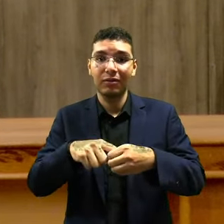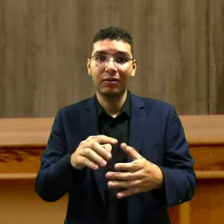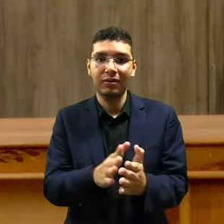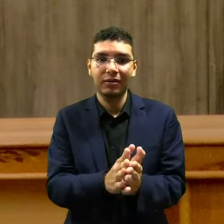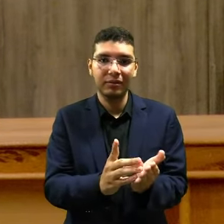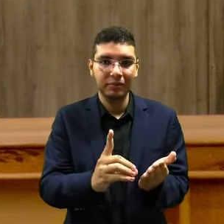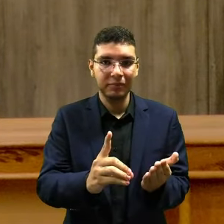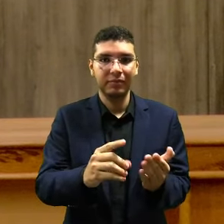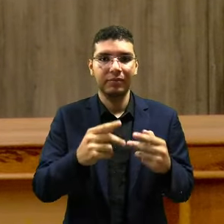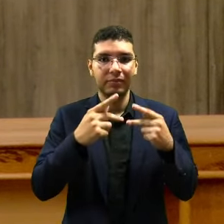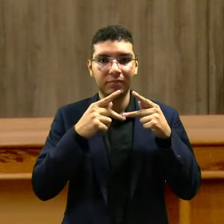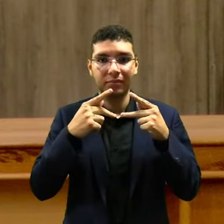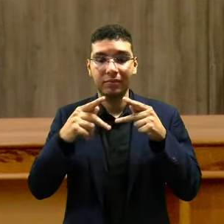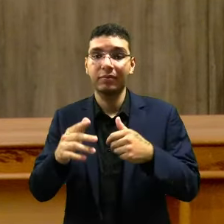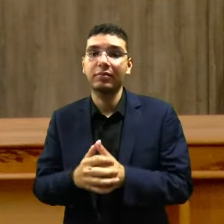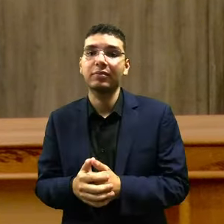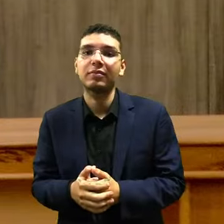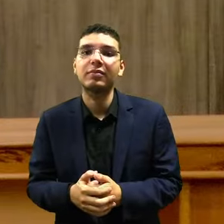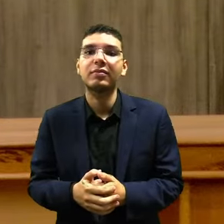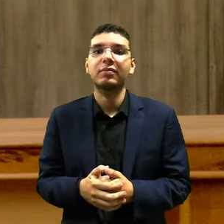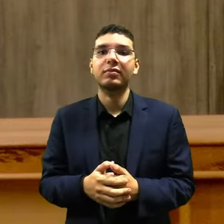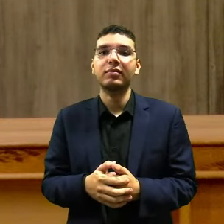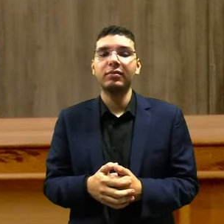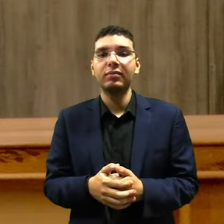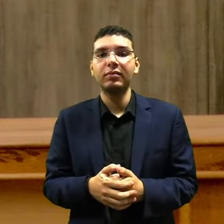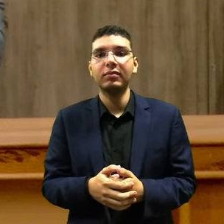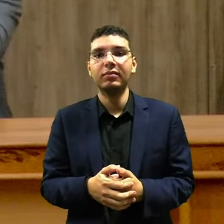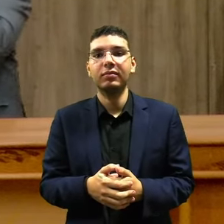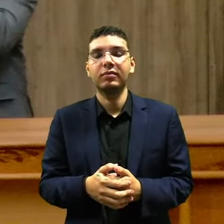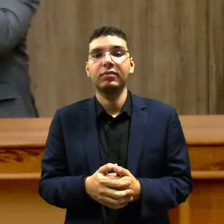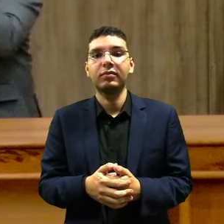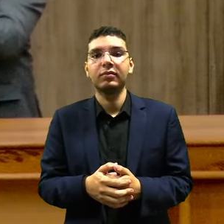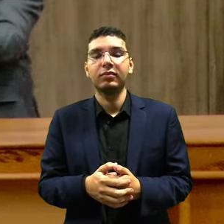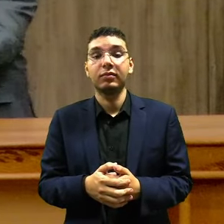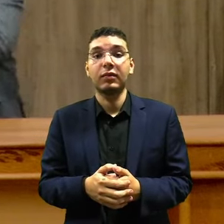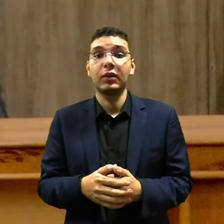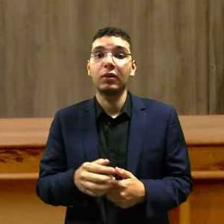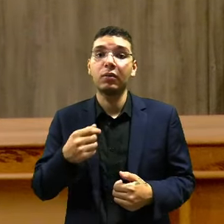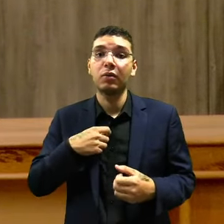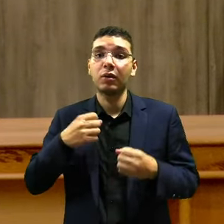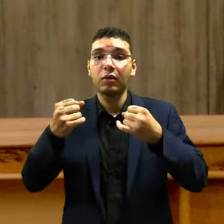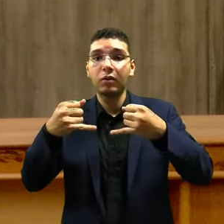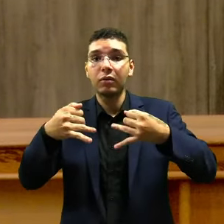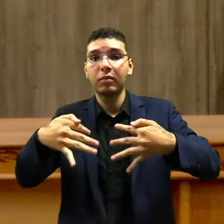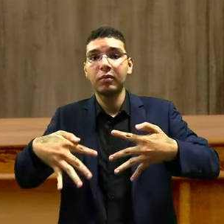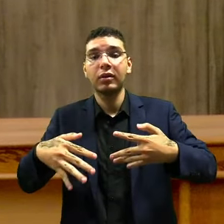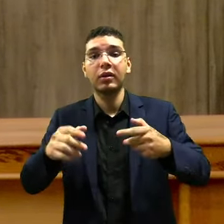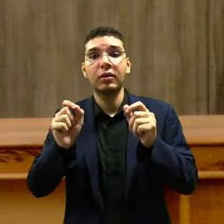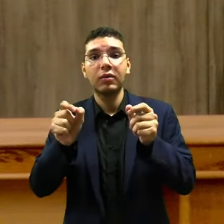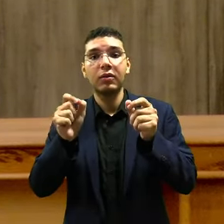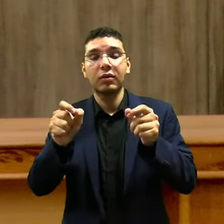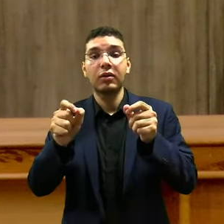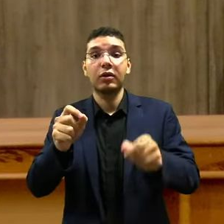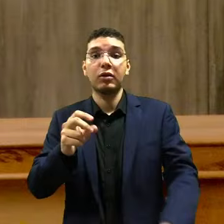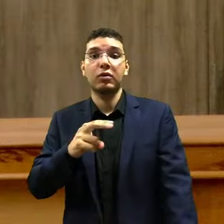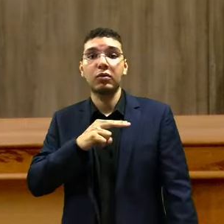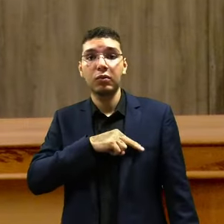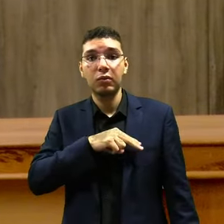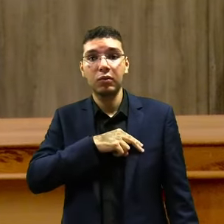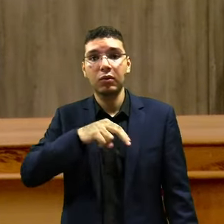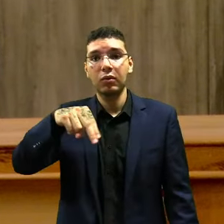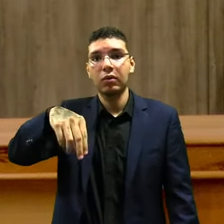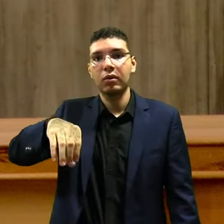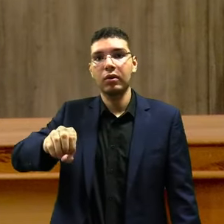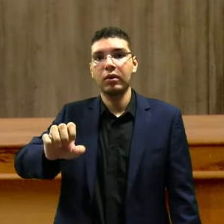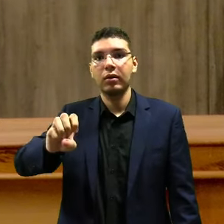equilíbrio ó aí pastor disz que orou também por um o que eu quero dizer aqui é o seguinte olha se Noemi perdeu o marido perdeu os filhos perdeu os